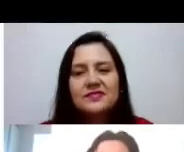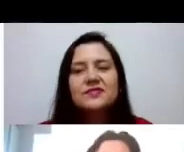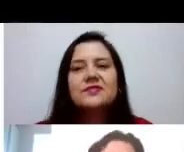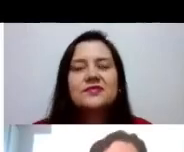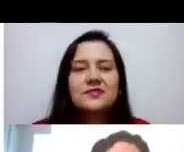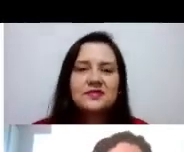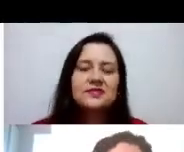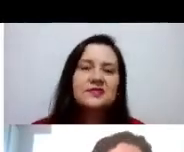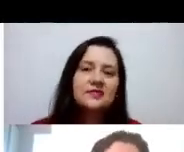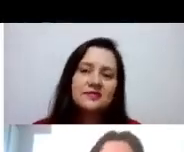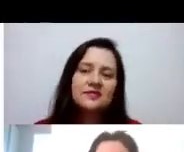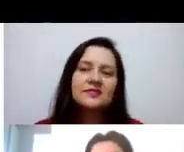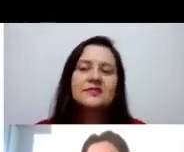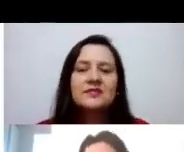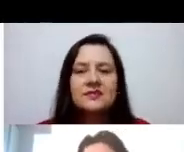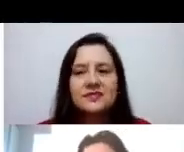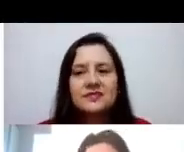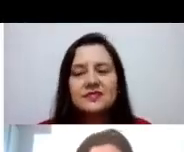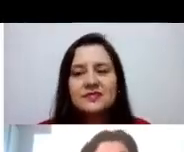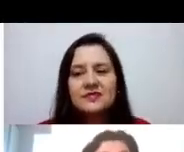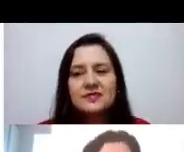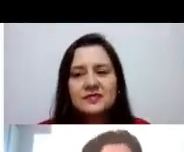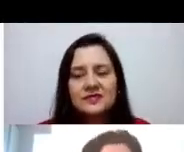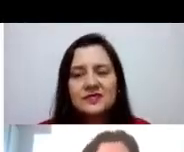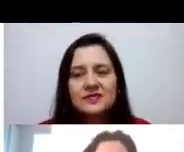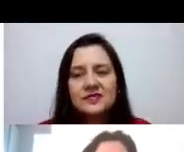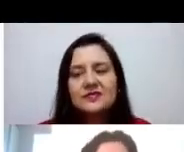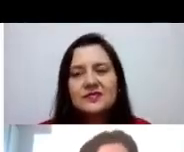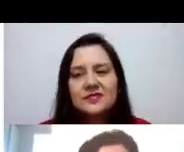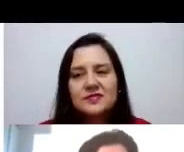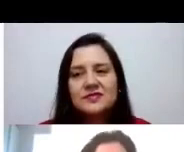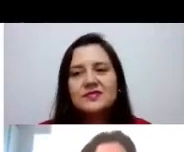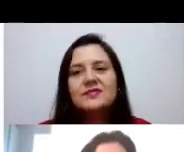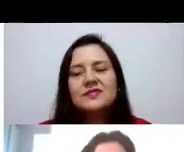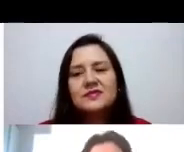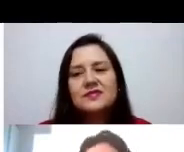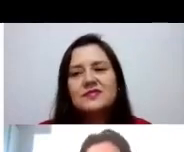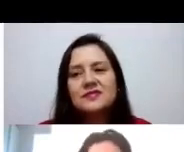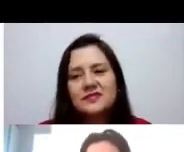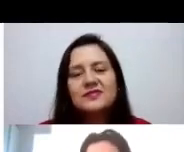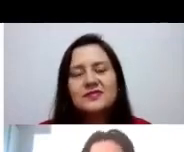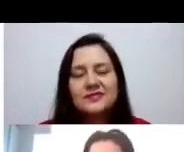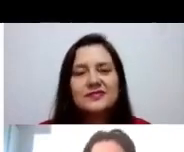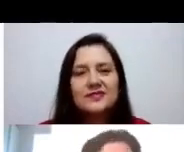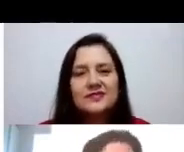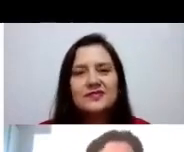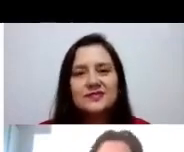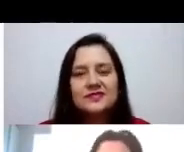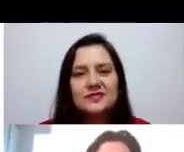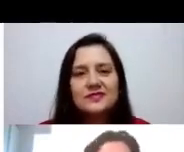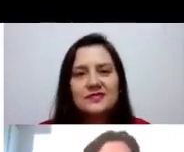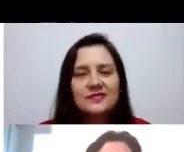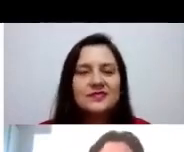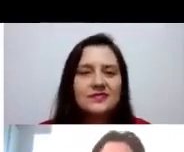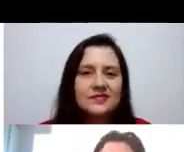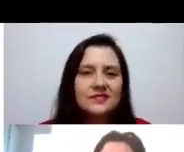gestão, vai da questão do prefeito, vai muito também dos nossos resultados, porque às vezes a pessoa nos colocou lá acreditando muito